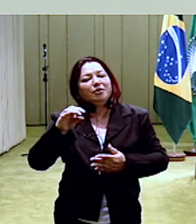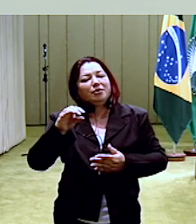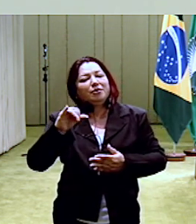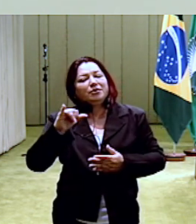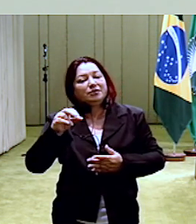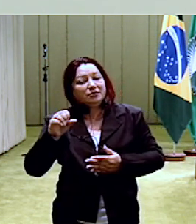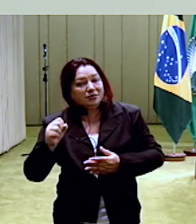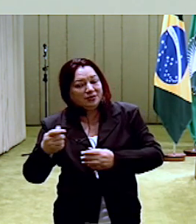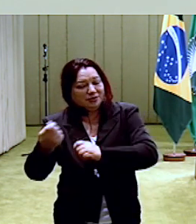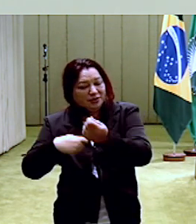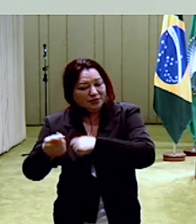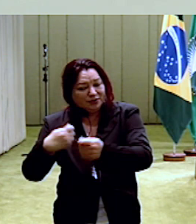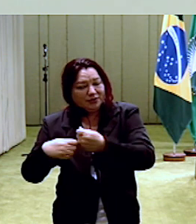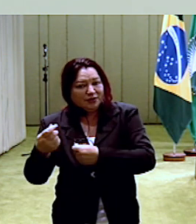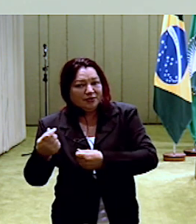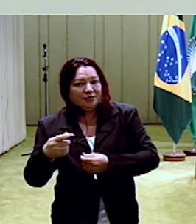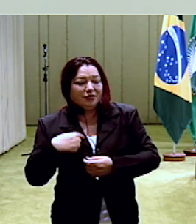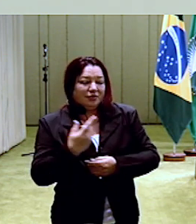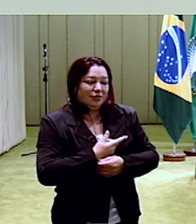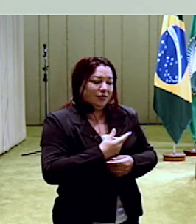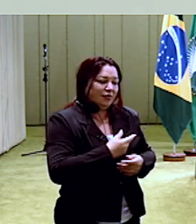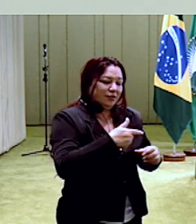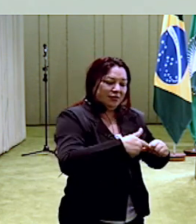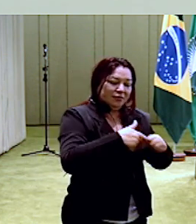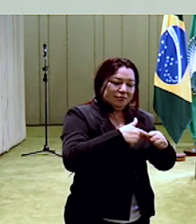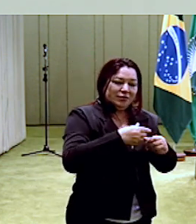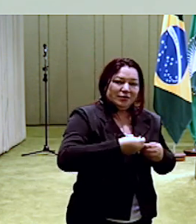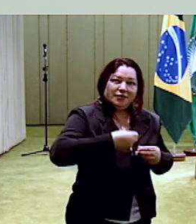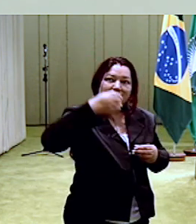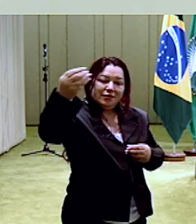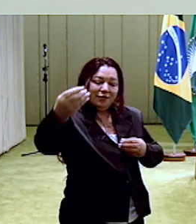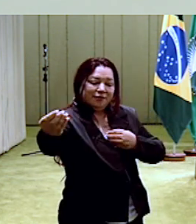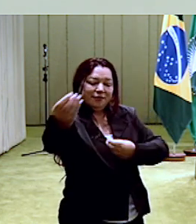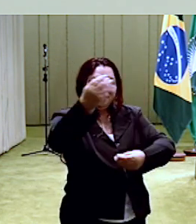as agrícolas, exporta petróleo cru, a gente importa petróleo refinado